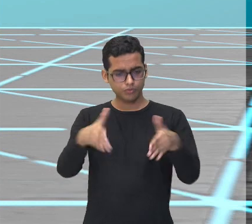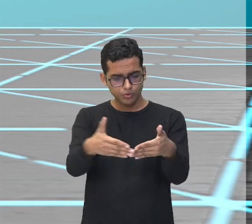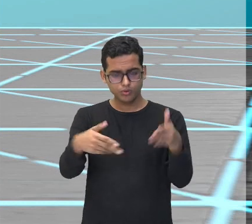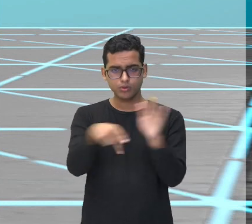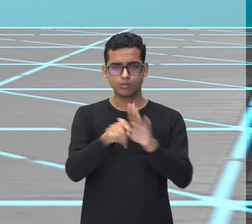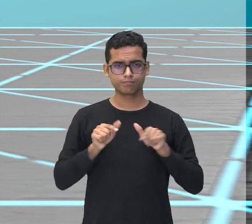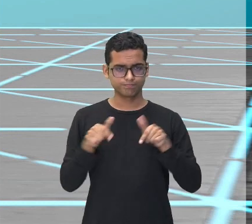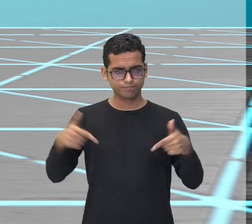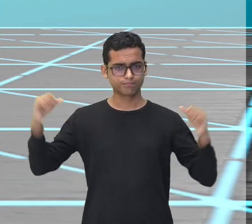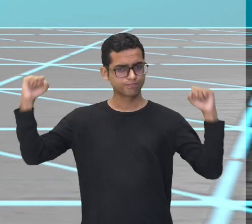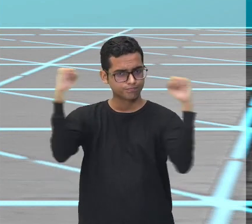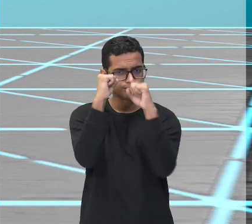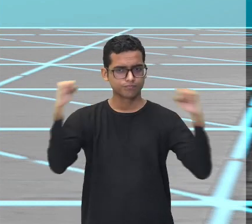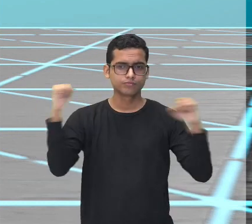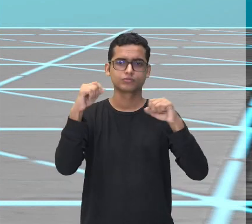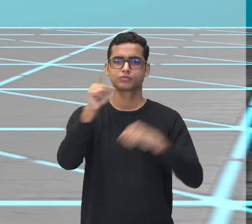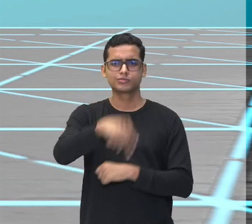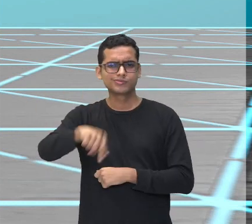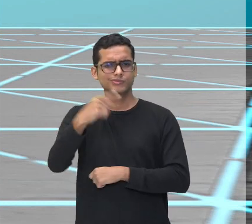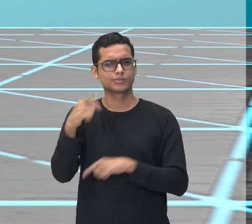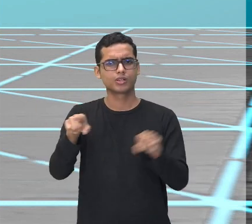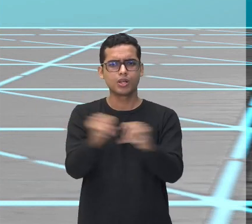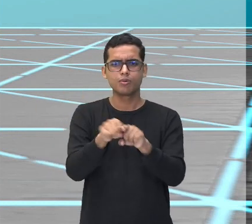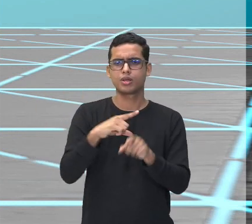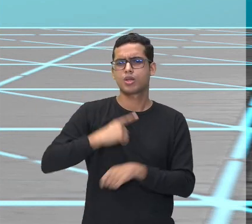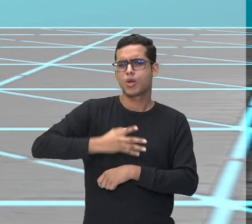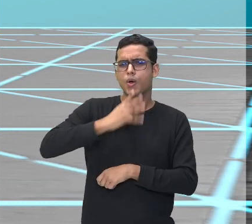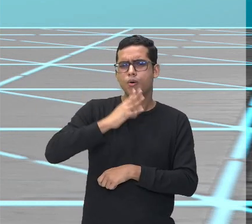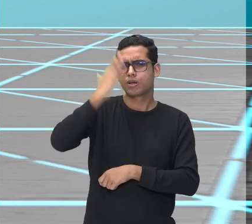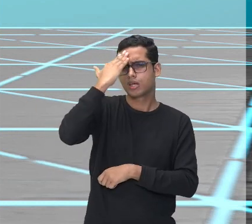isso vai servir também para que você conheça, né, os